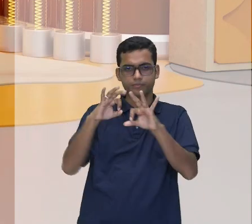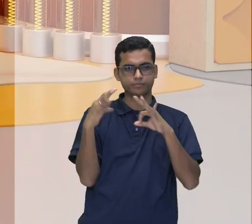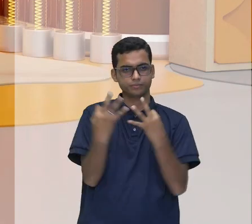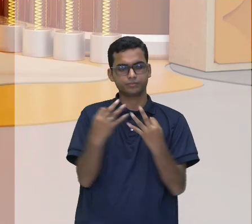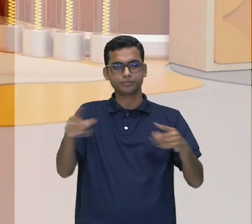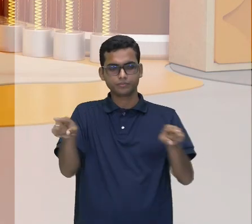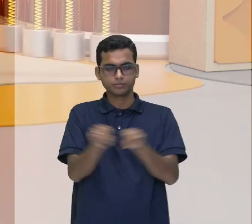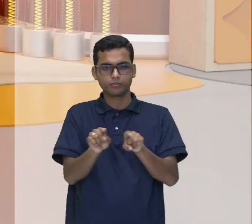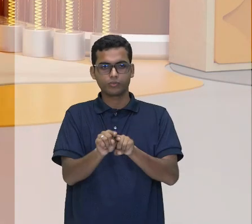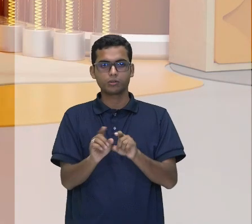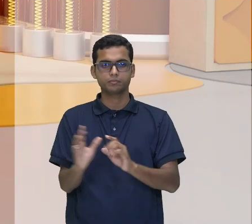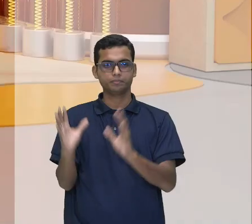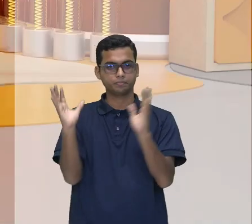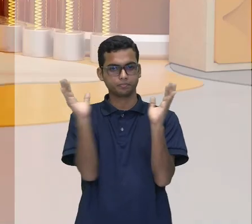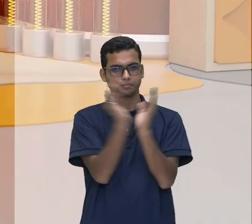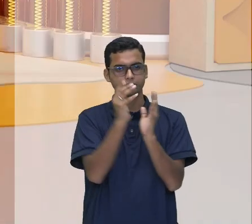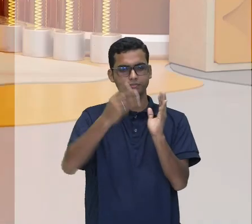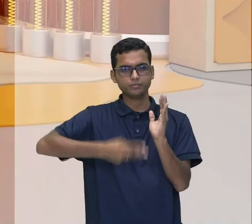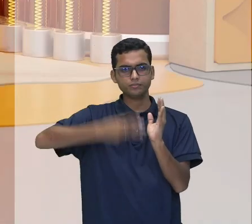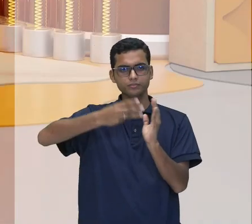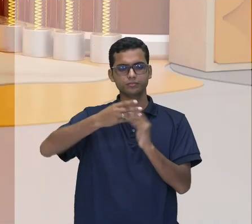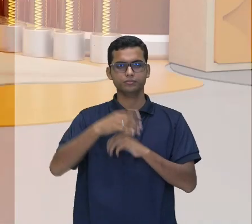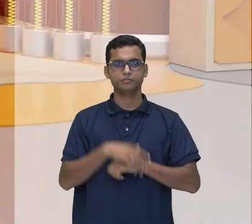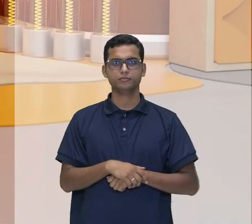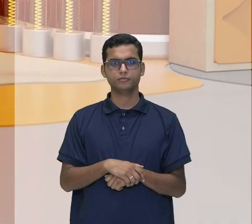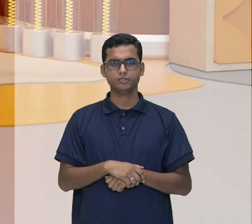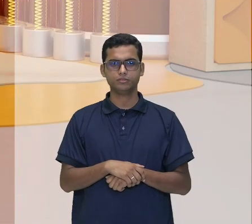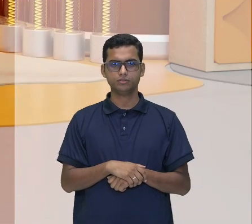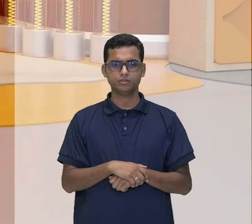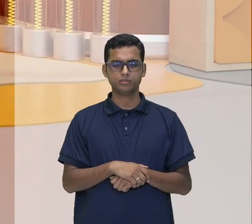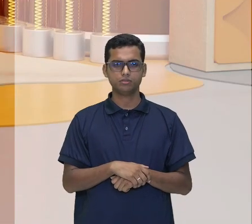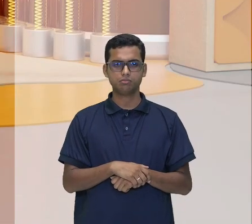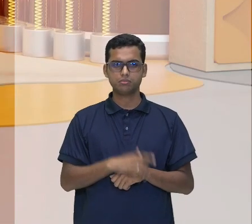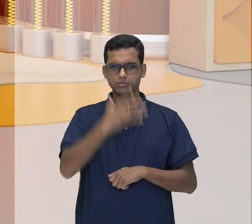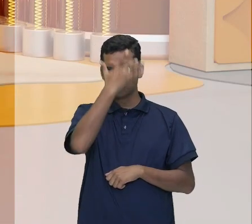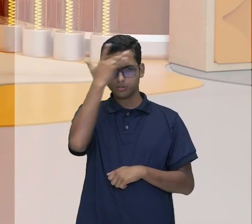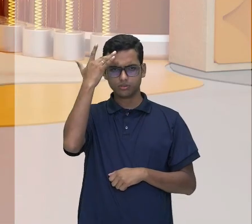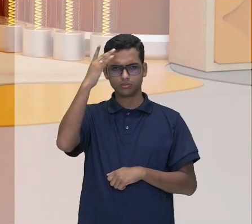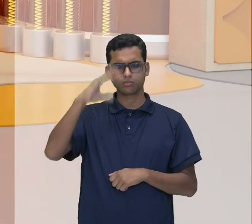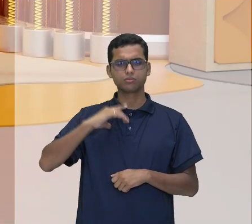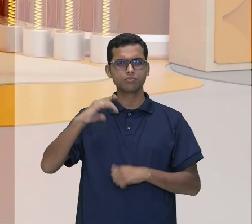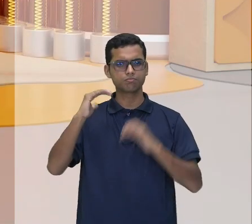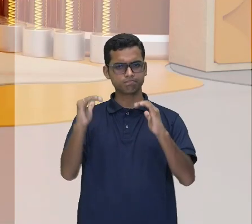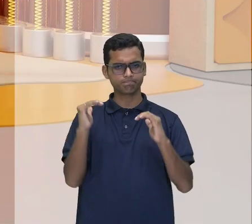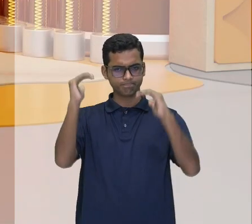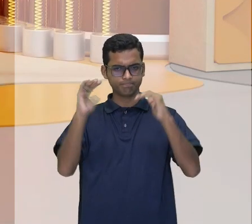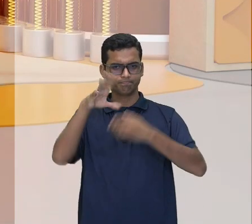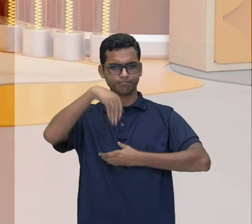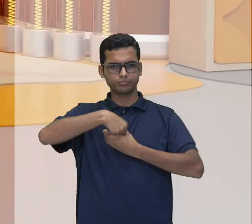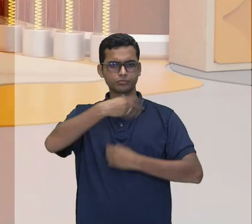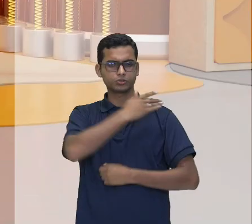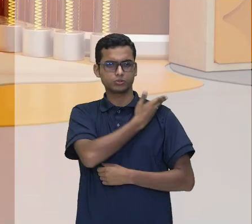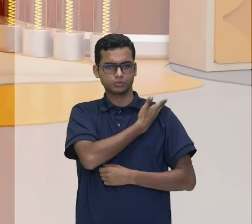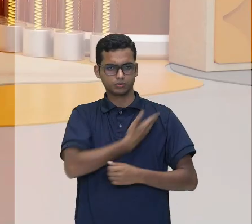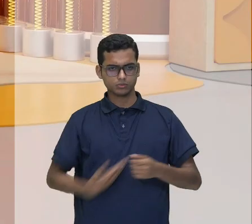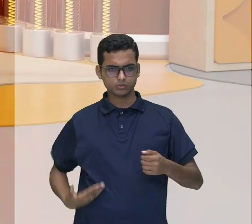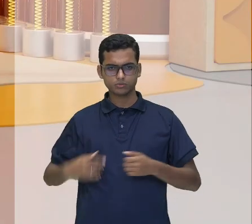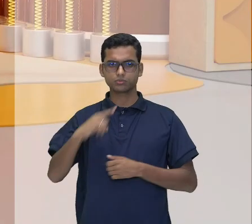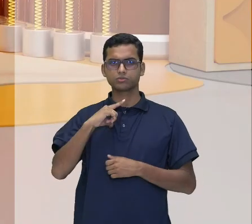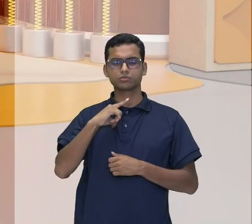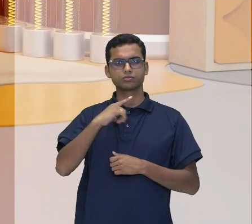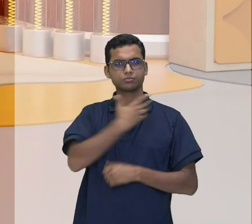O terceiro grupo são os altos funcionários do Estado. Eles exerciam elevadas